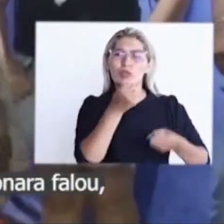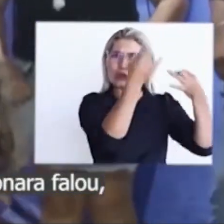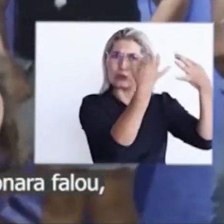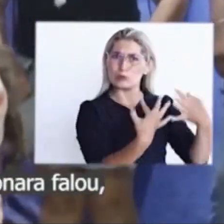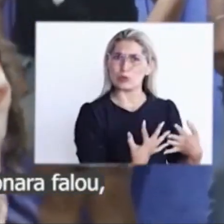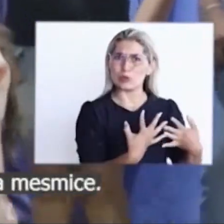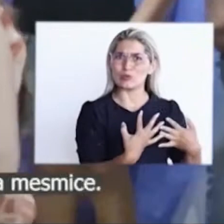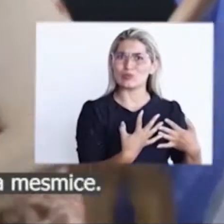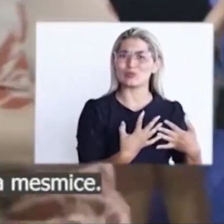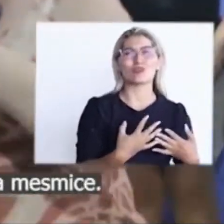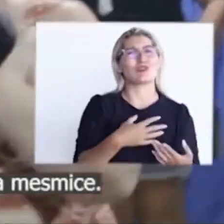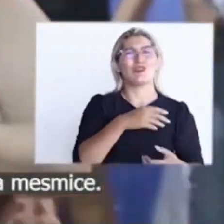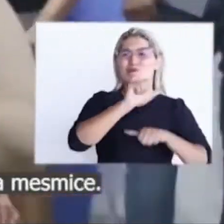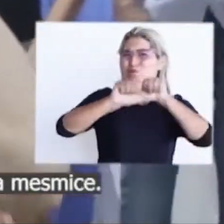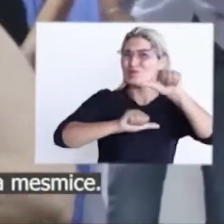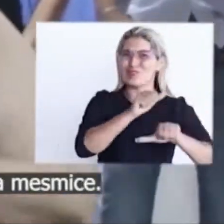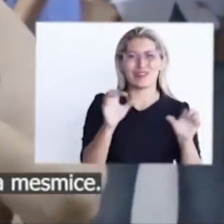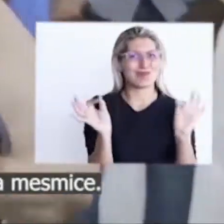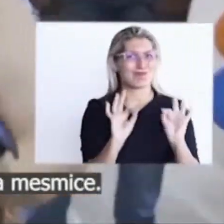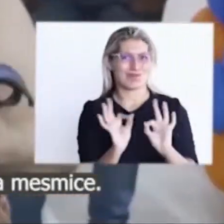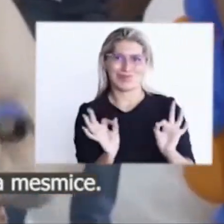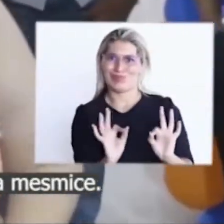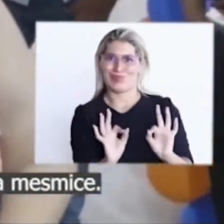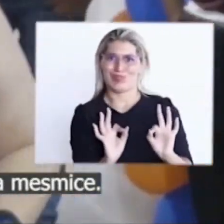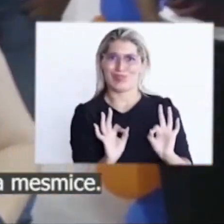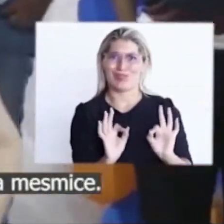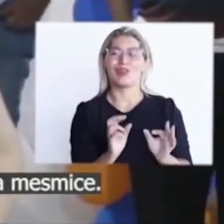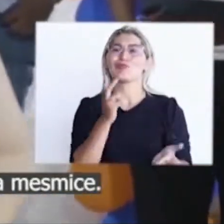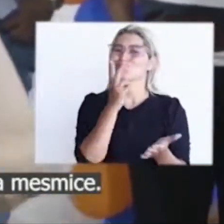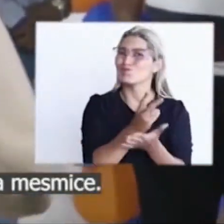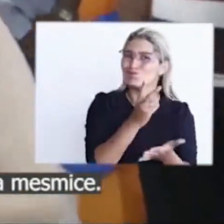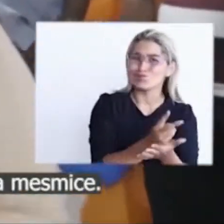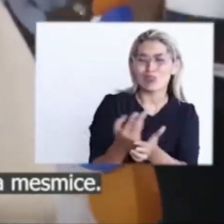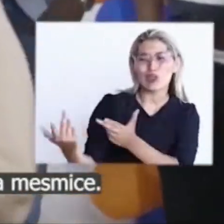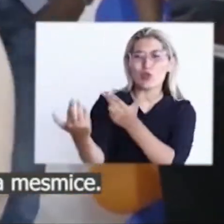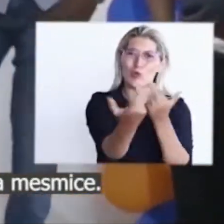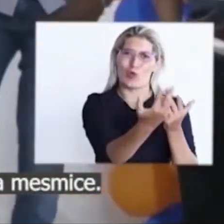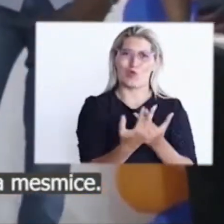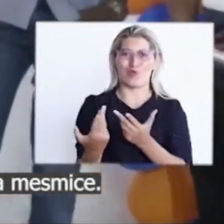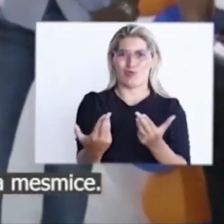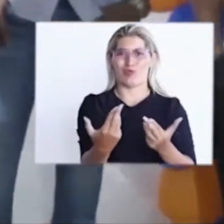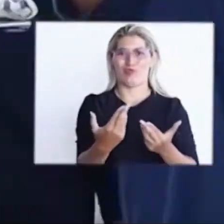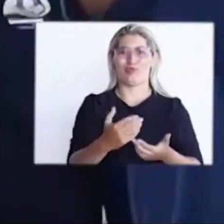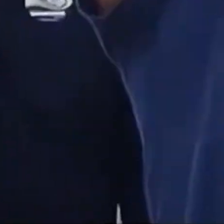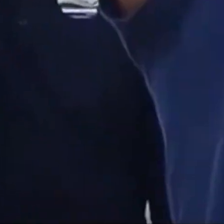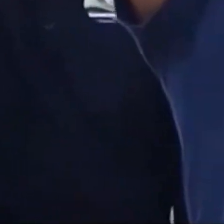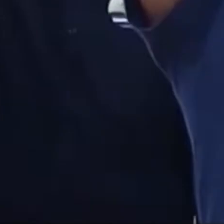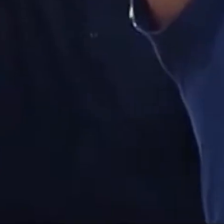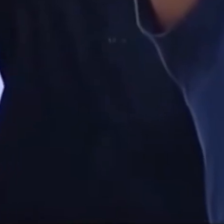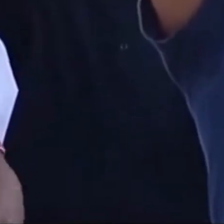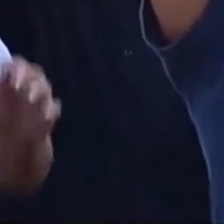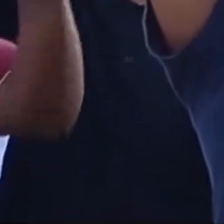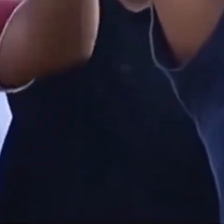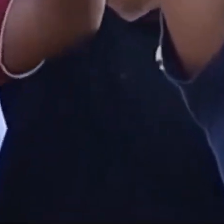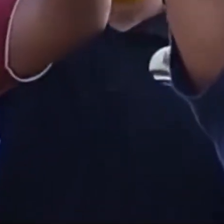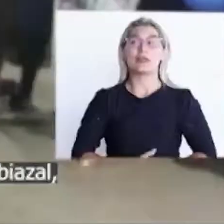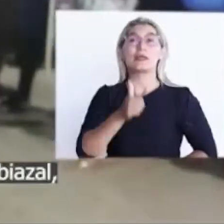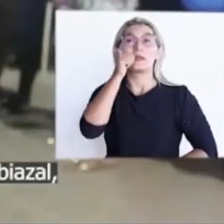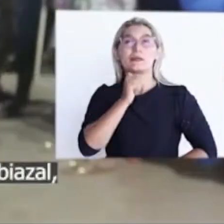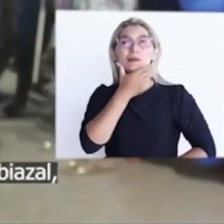como a Leonara falou, nós não teremos mudança nenhuma. Vamos ficar na mesmice.